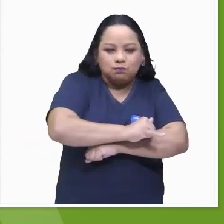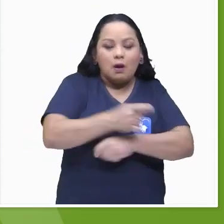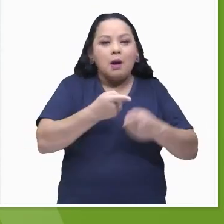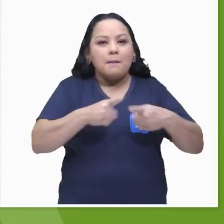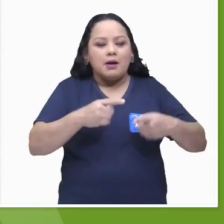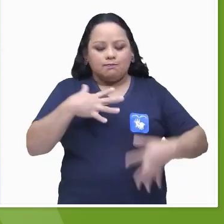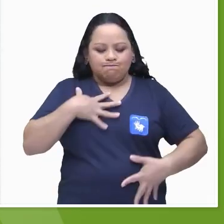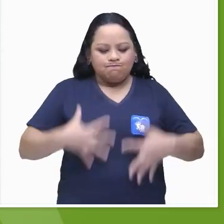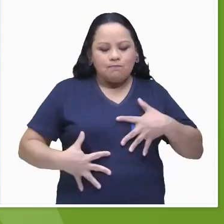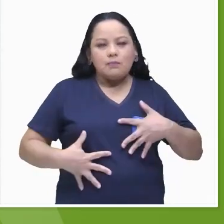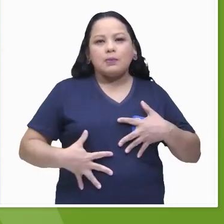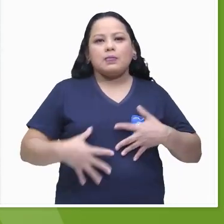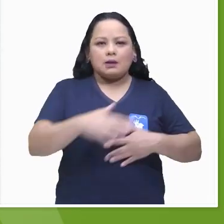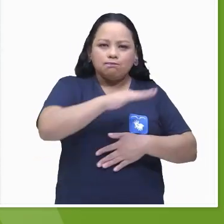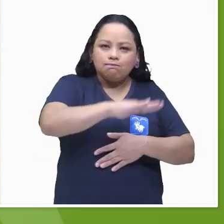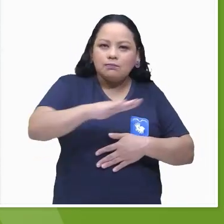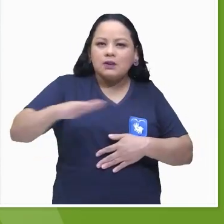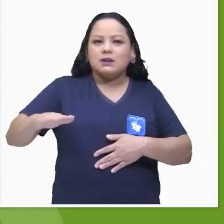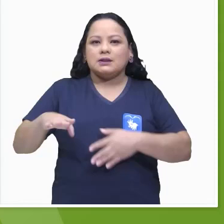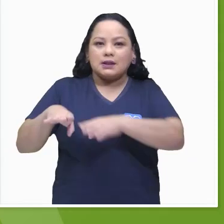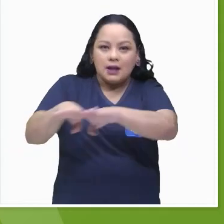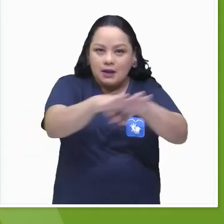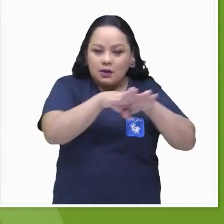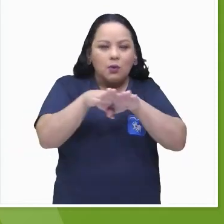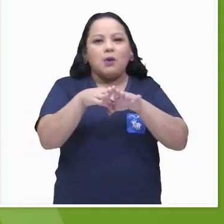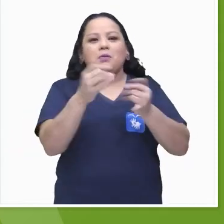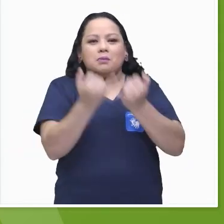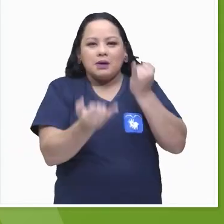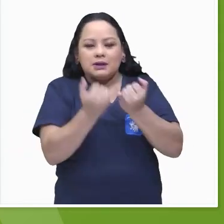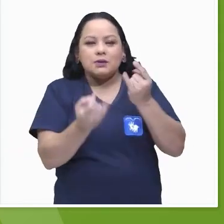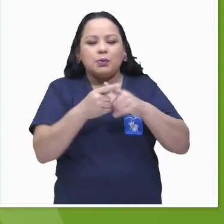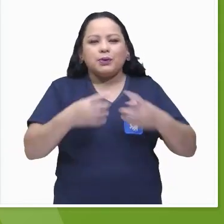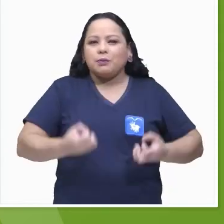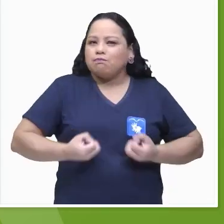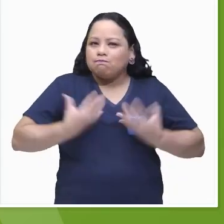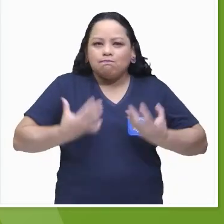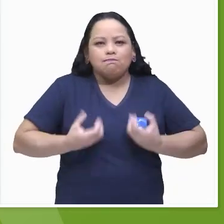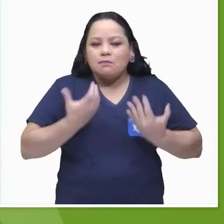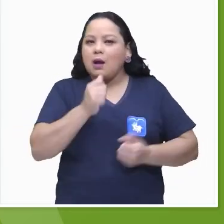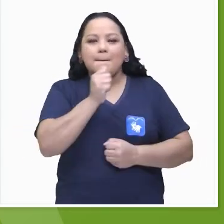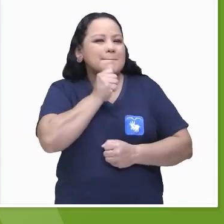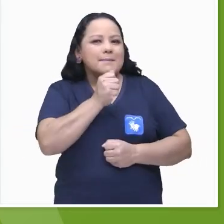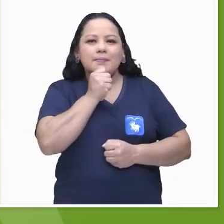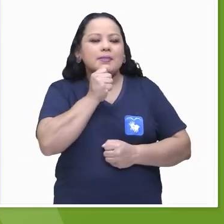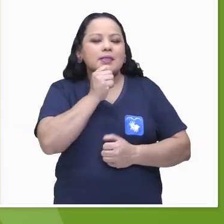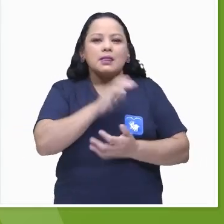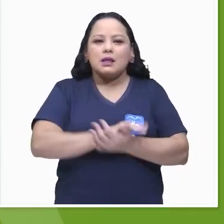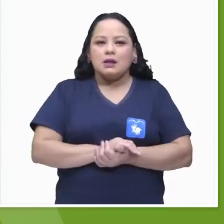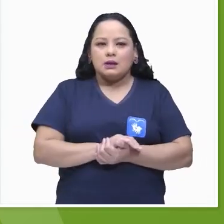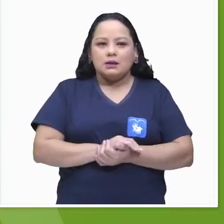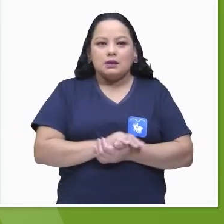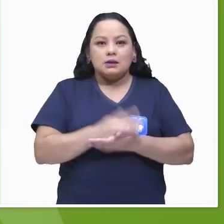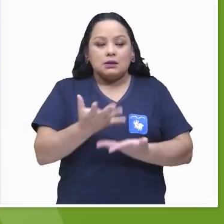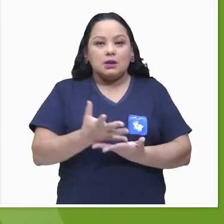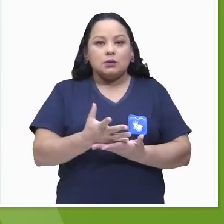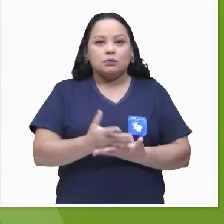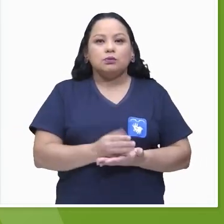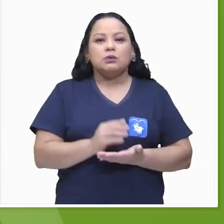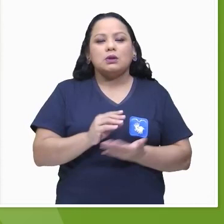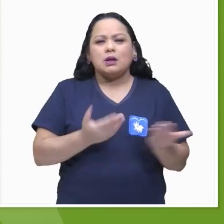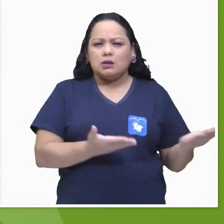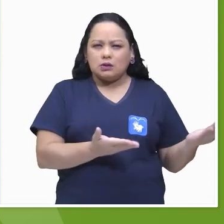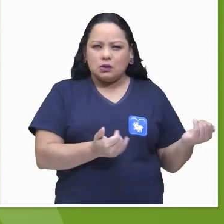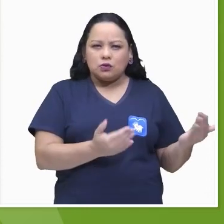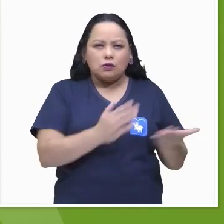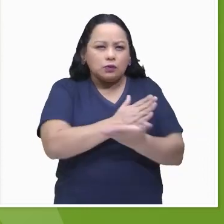criança são todos do mesmo jeito porque os hormônios ainda não estão sendo produzidos. E aí, na fase da puberdade,